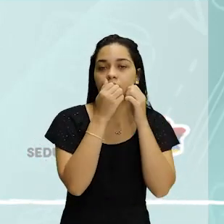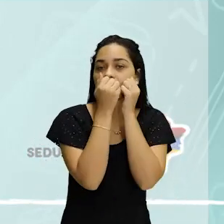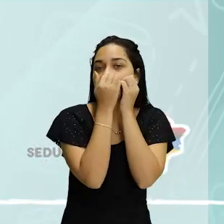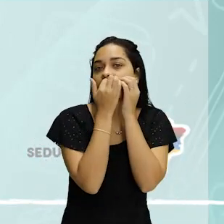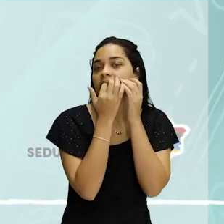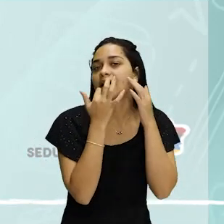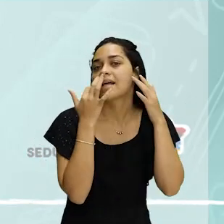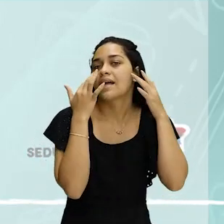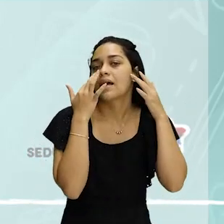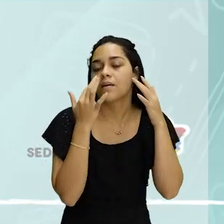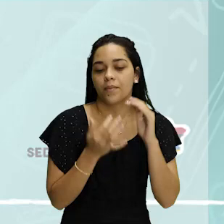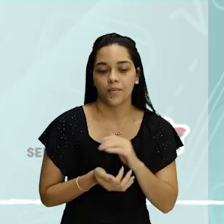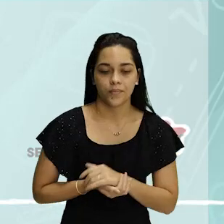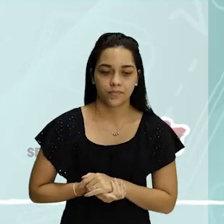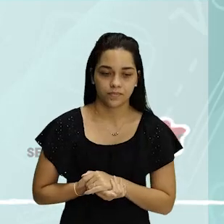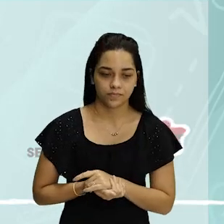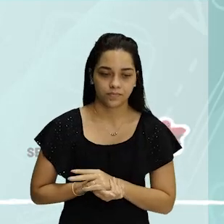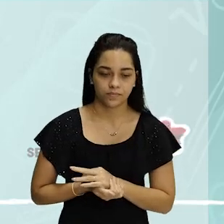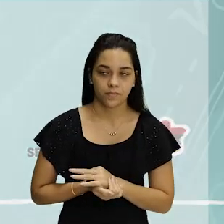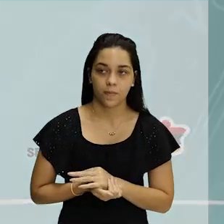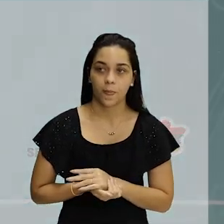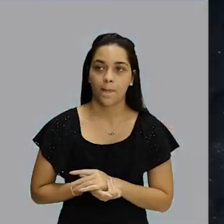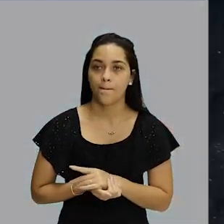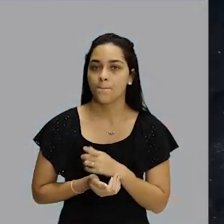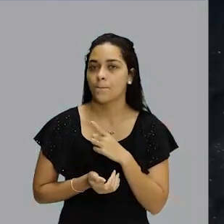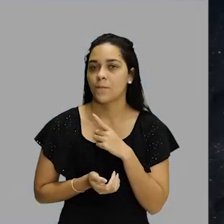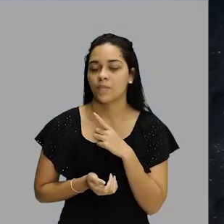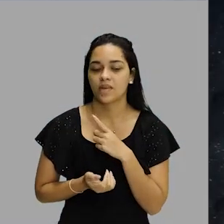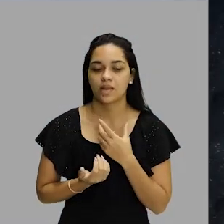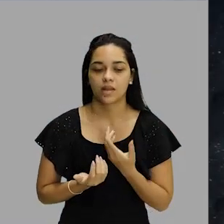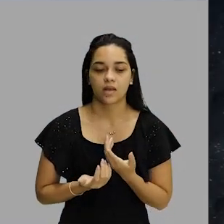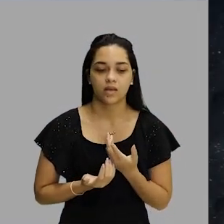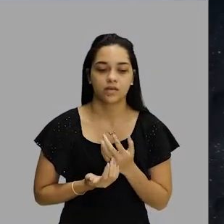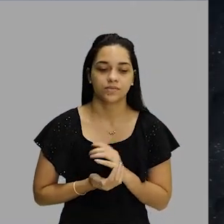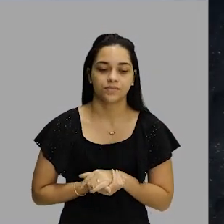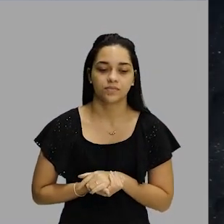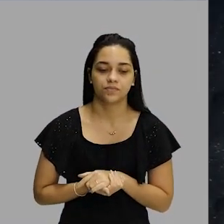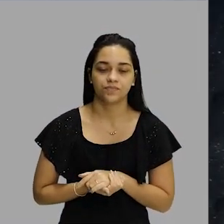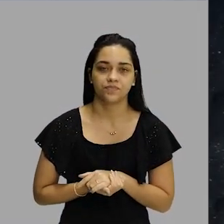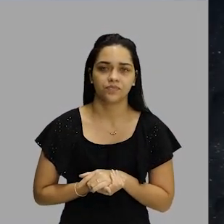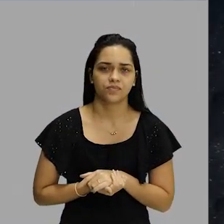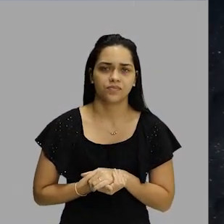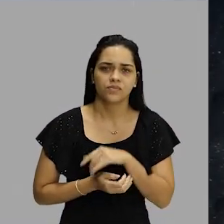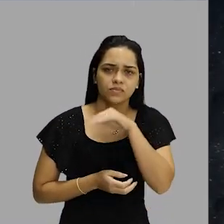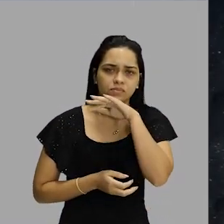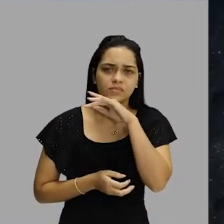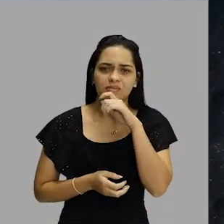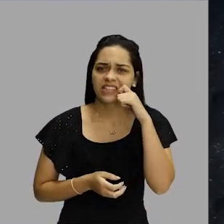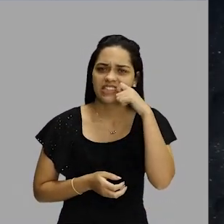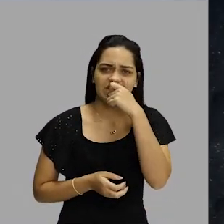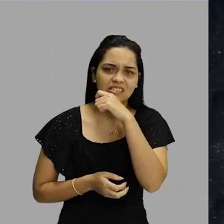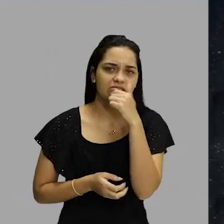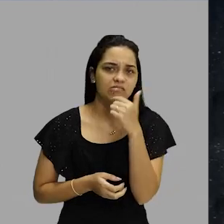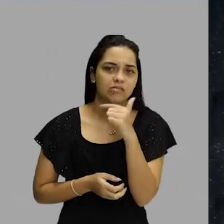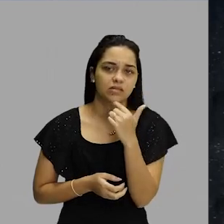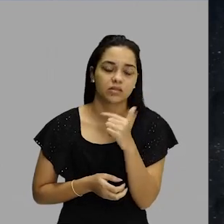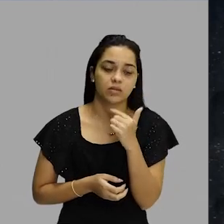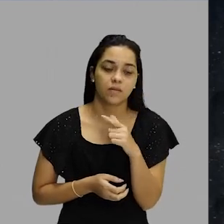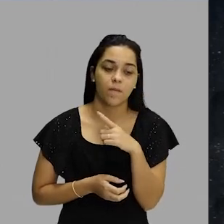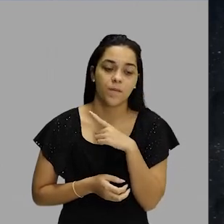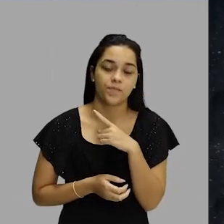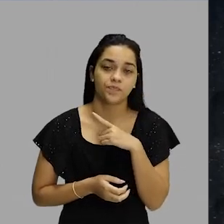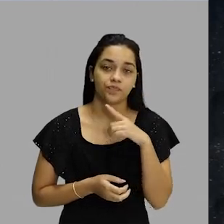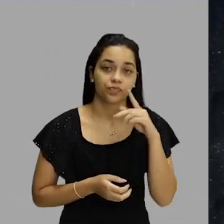que proliferam na boca. Então, a pessoa ela tem ali uma péssima higiene bucal, pode se formar